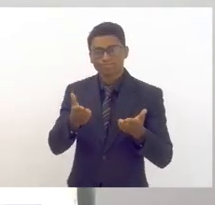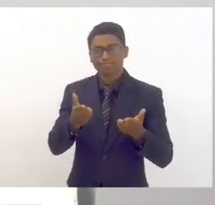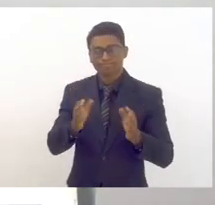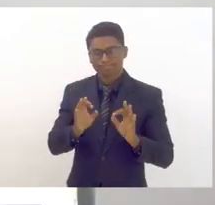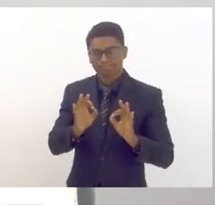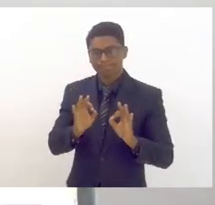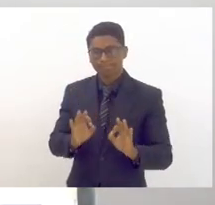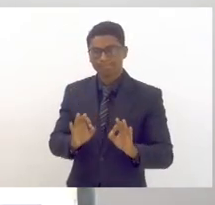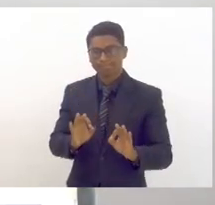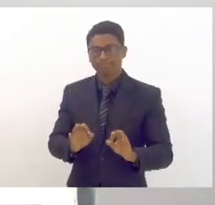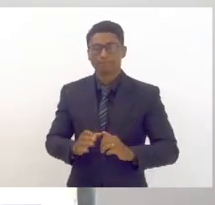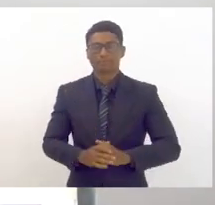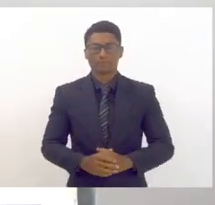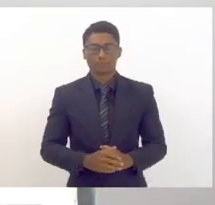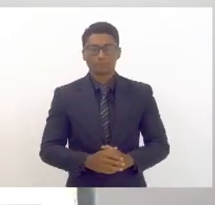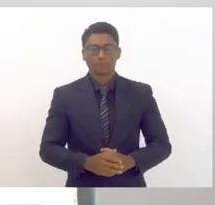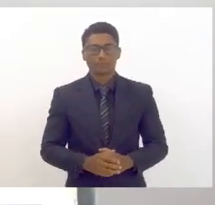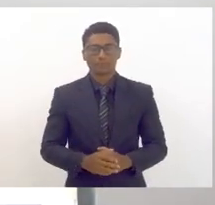se fosse